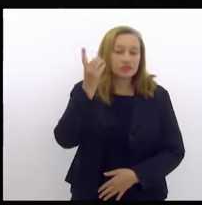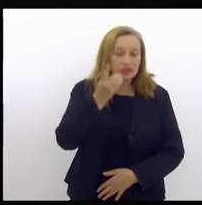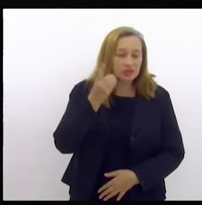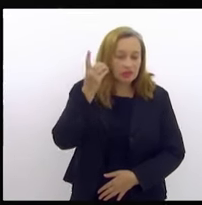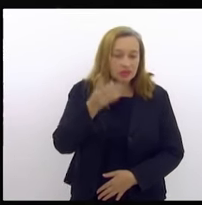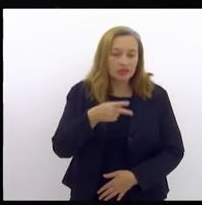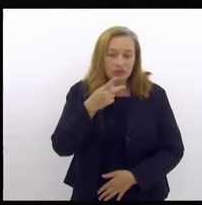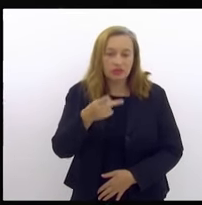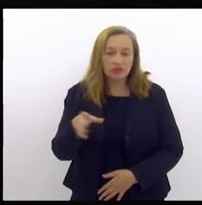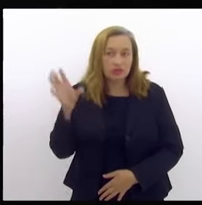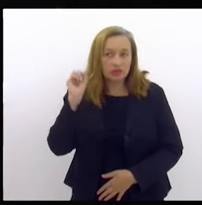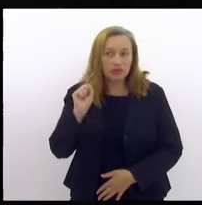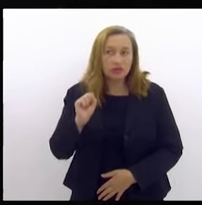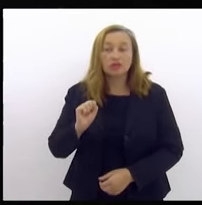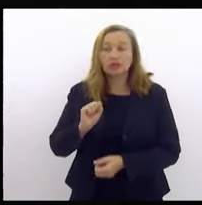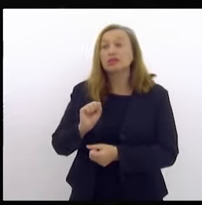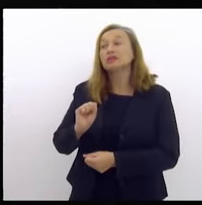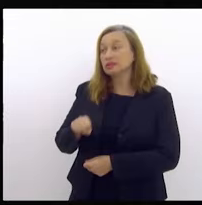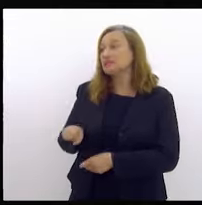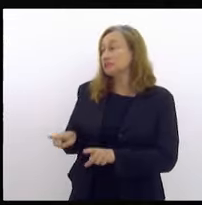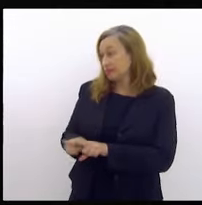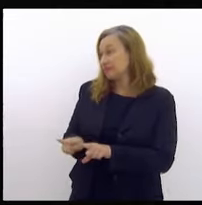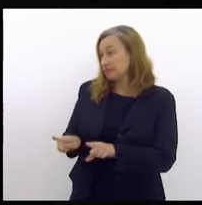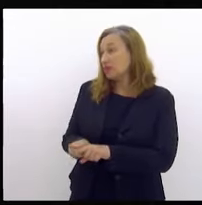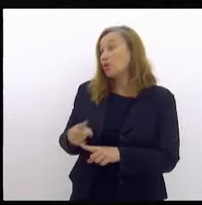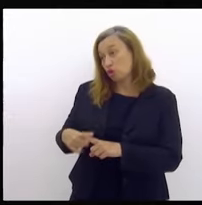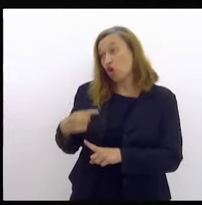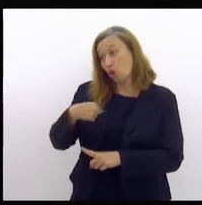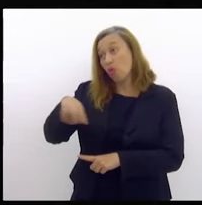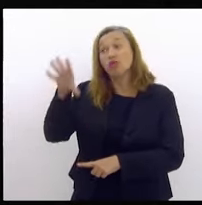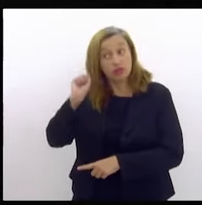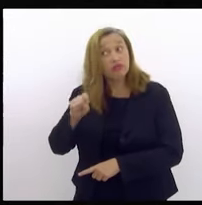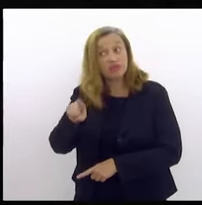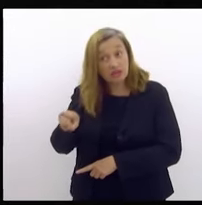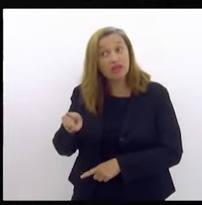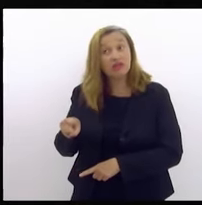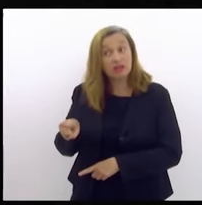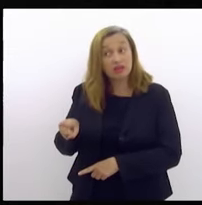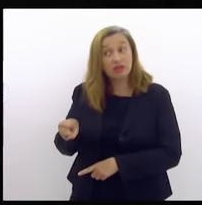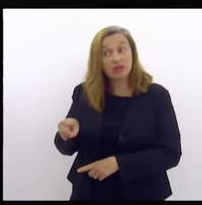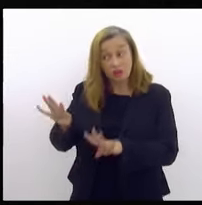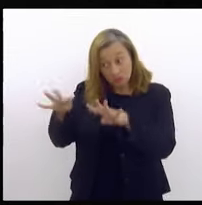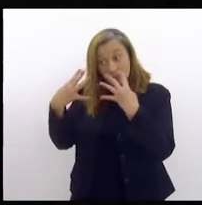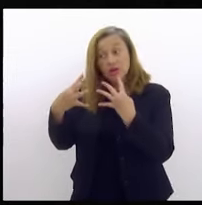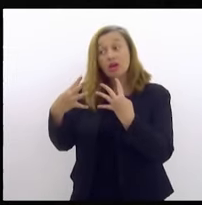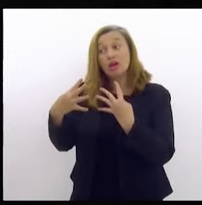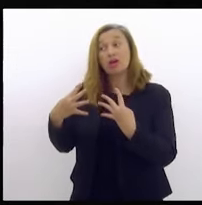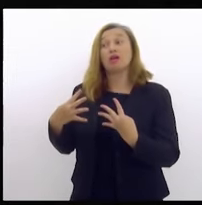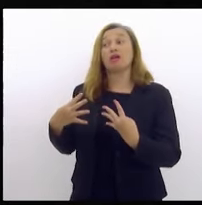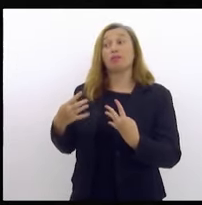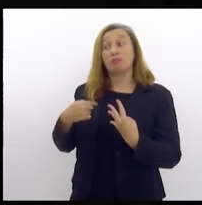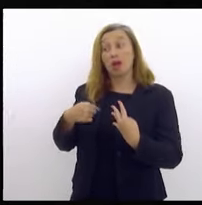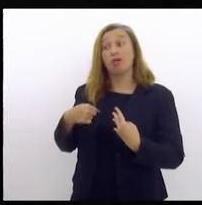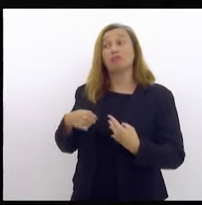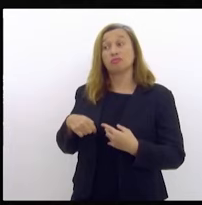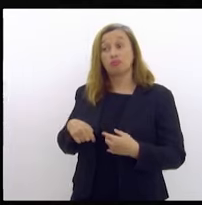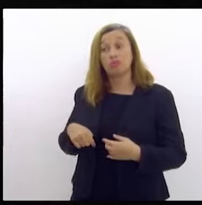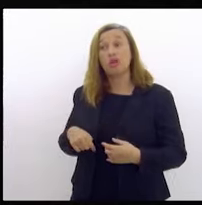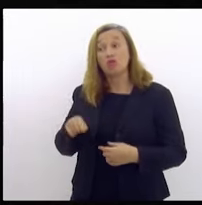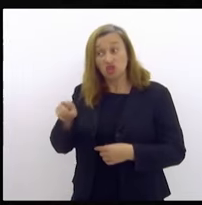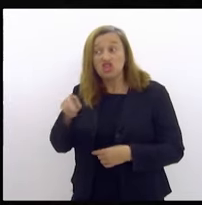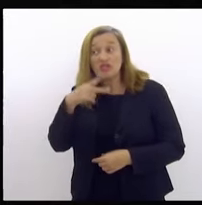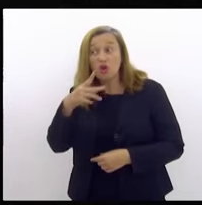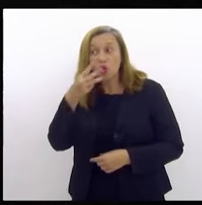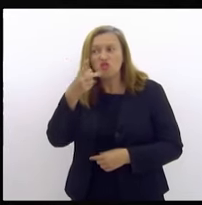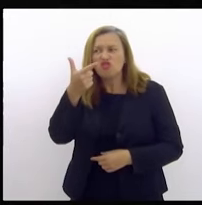ouvi, espero que me ouça também, porque eu te ouvi. A boa educação é o seguinte, você me ouve, eu vou te ouvir também. Você falou